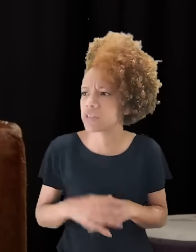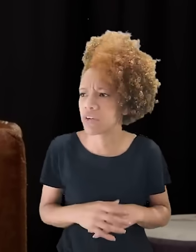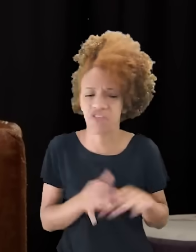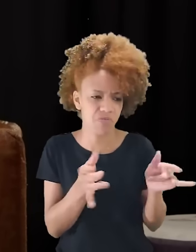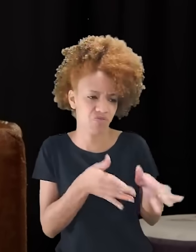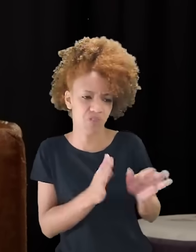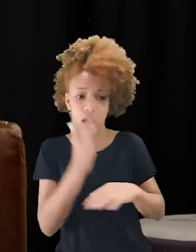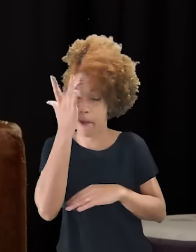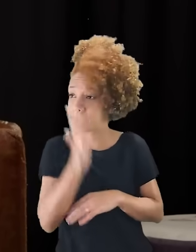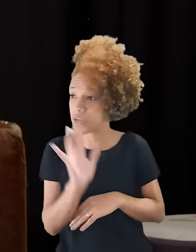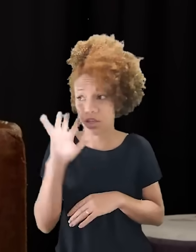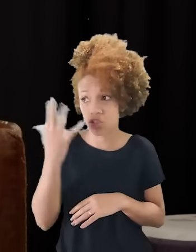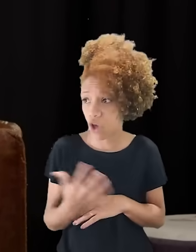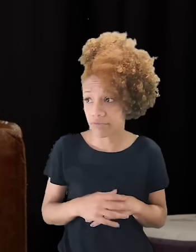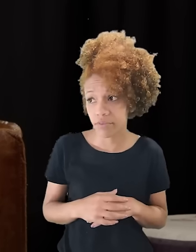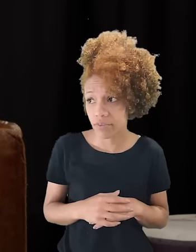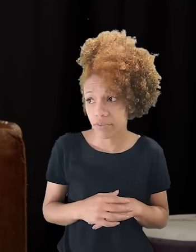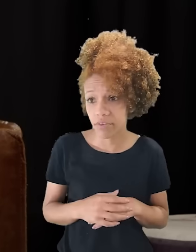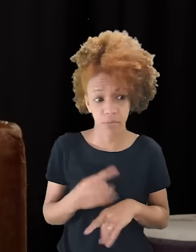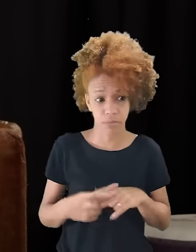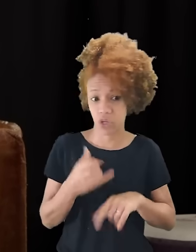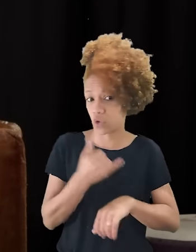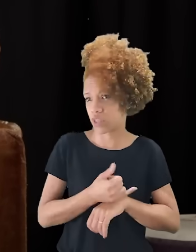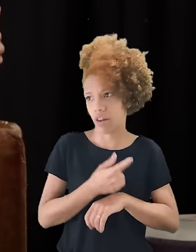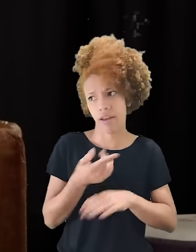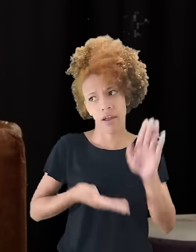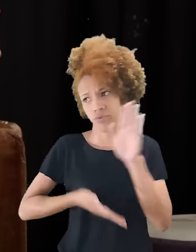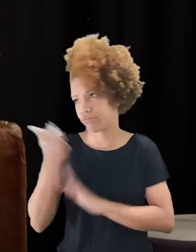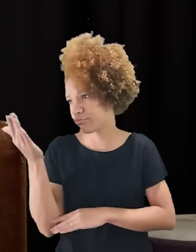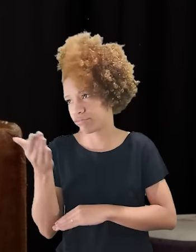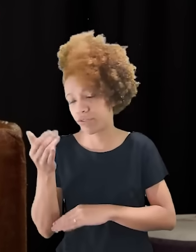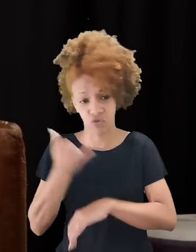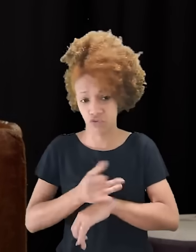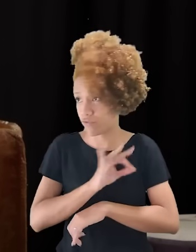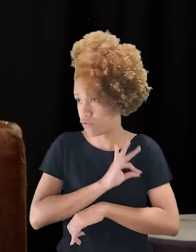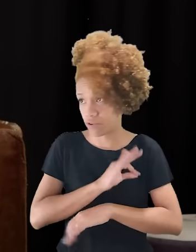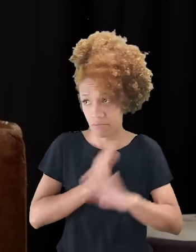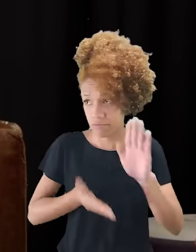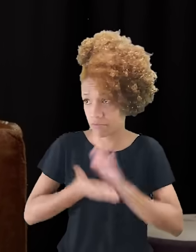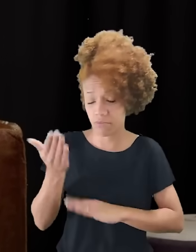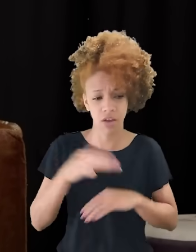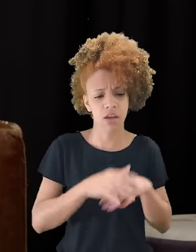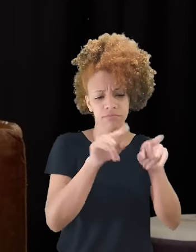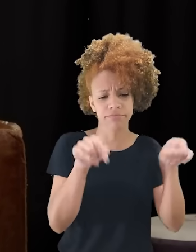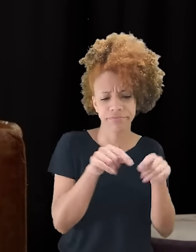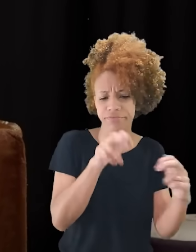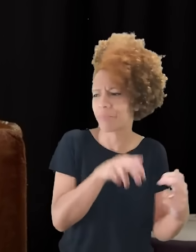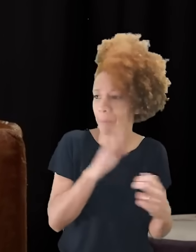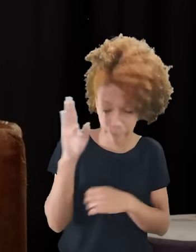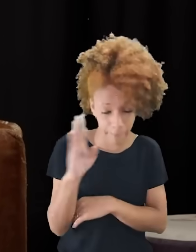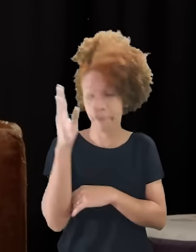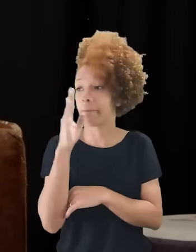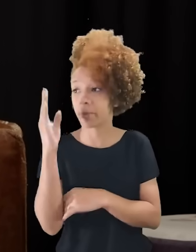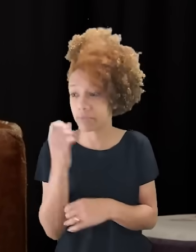coisa vamos jogar eles aí amanhã a gente resolve porque o delegado não tava lá o delegado seido embora e aí botaram a gente é tipo quando botta